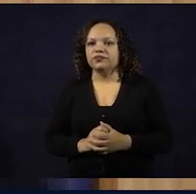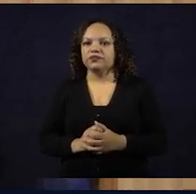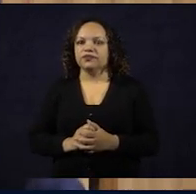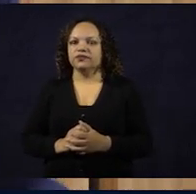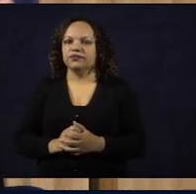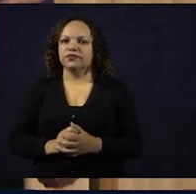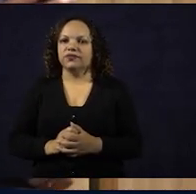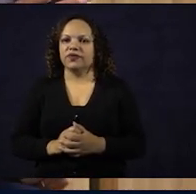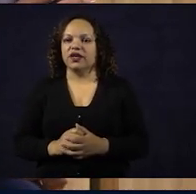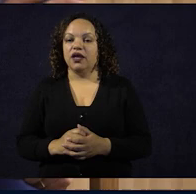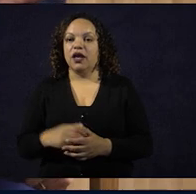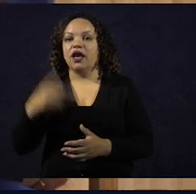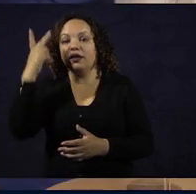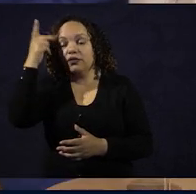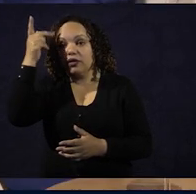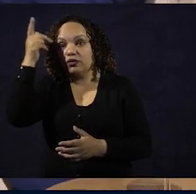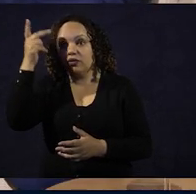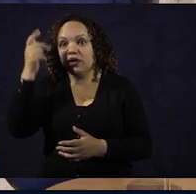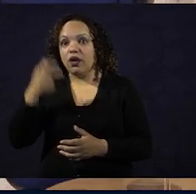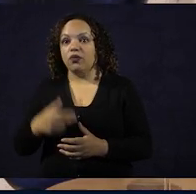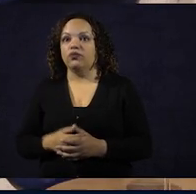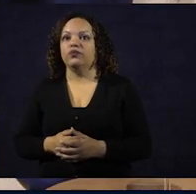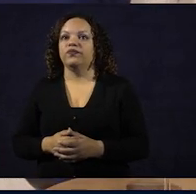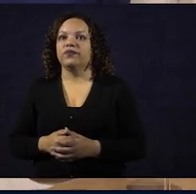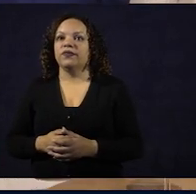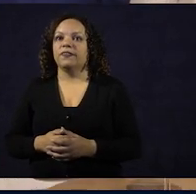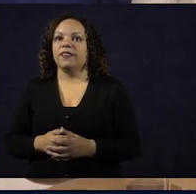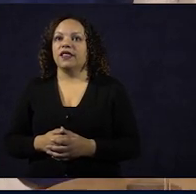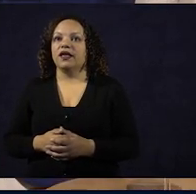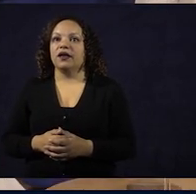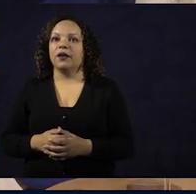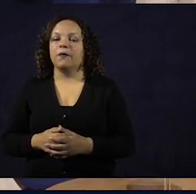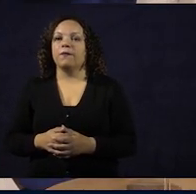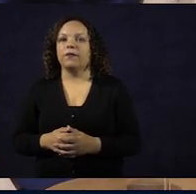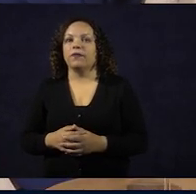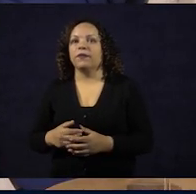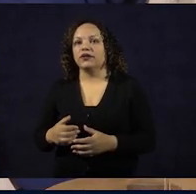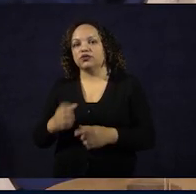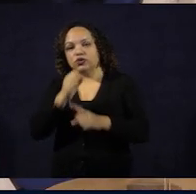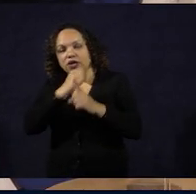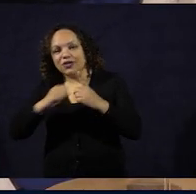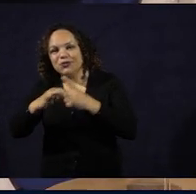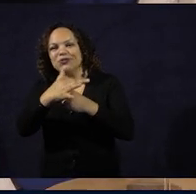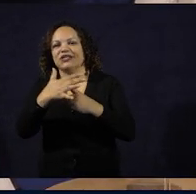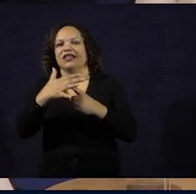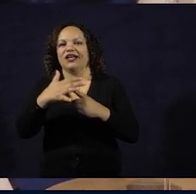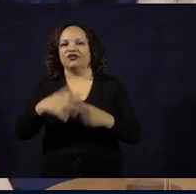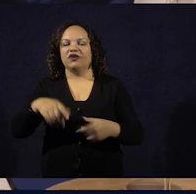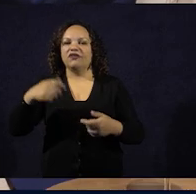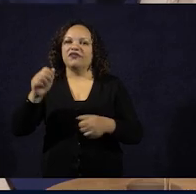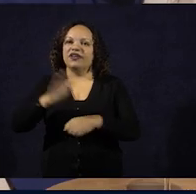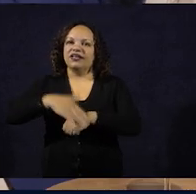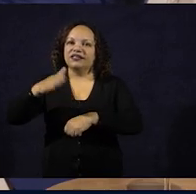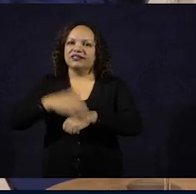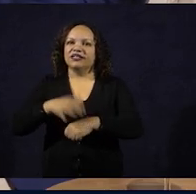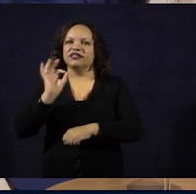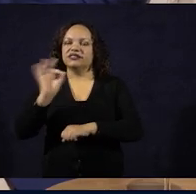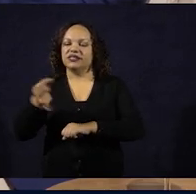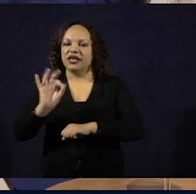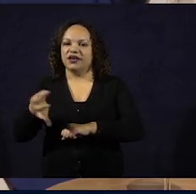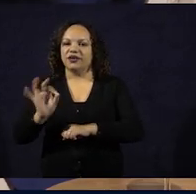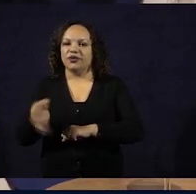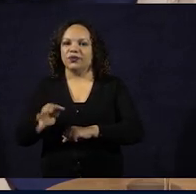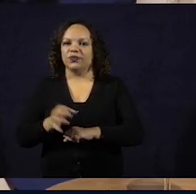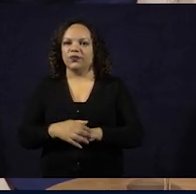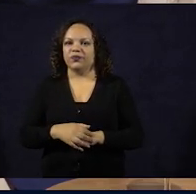naturalmente é vai acho que a sociedade vai punir então seguindo o caminho do bom